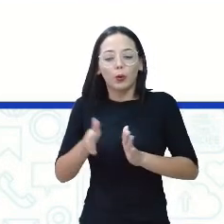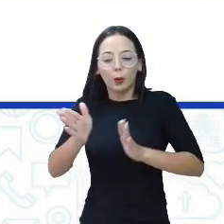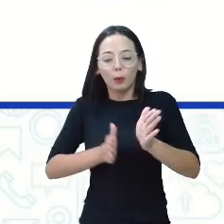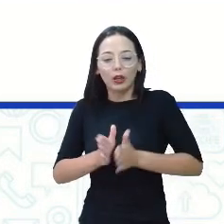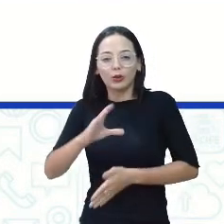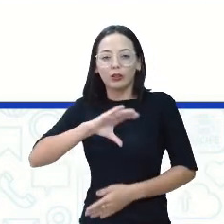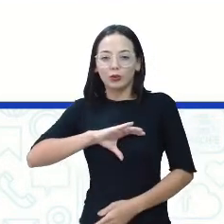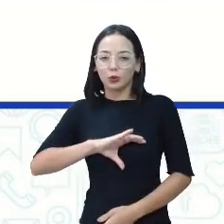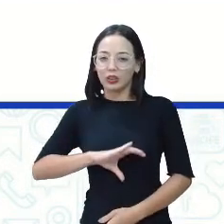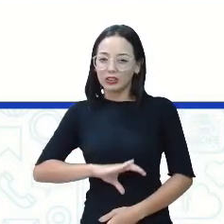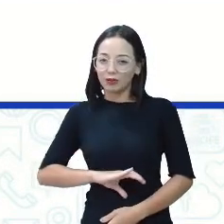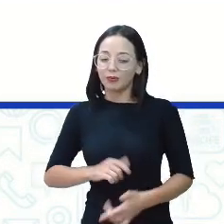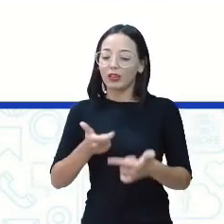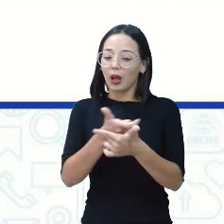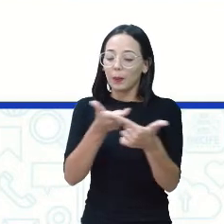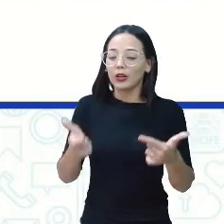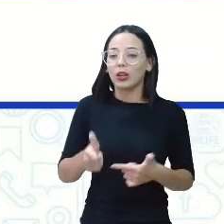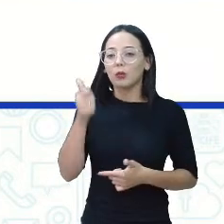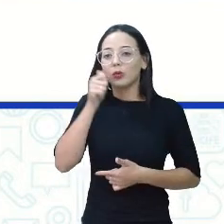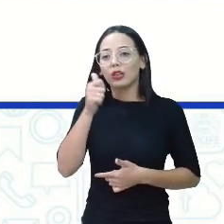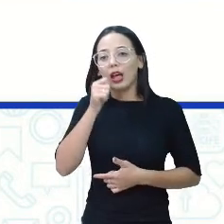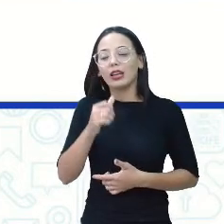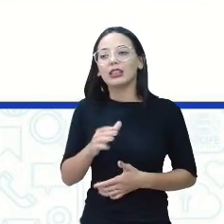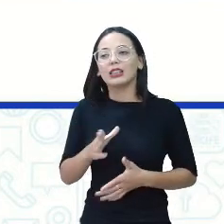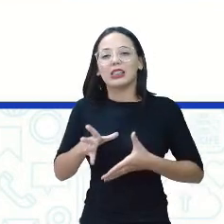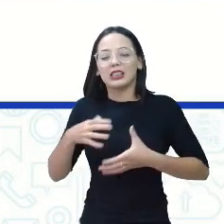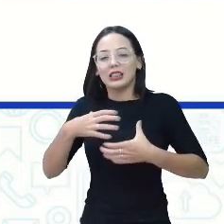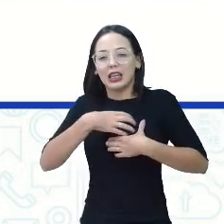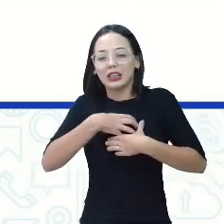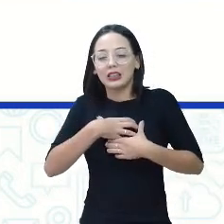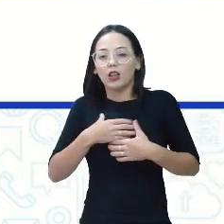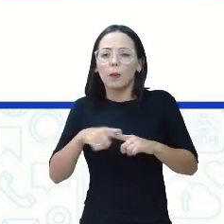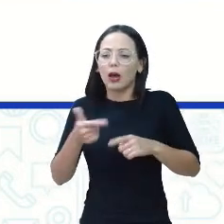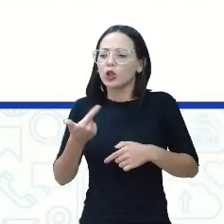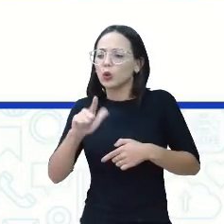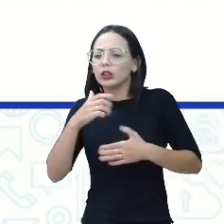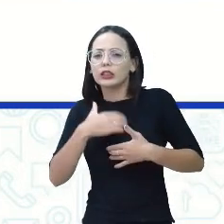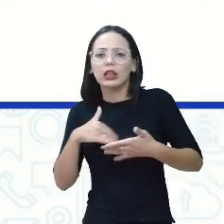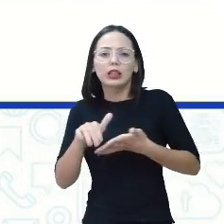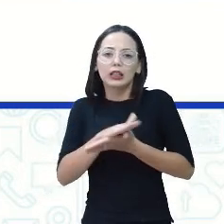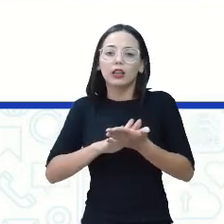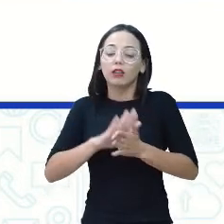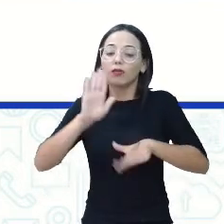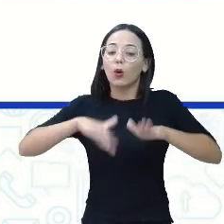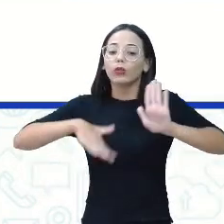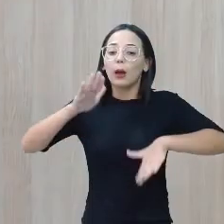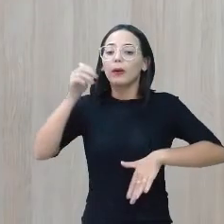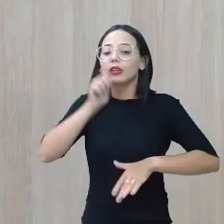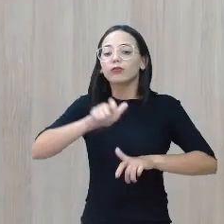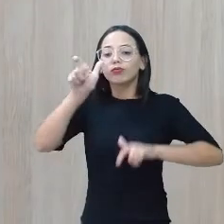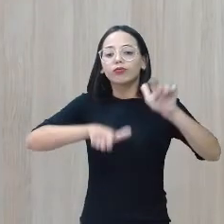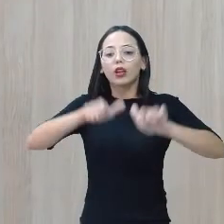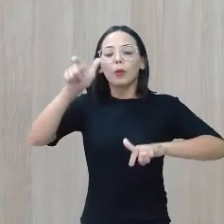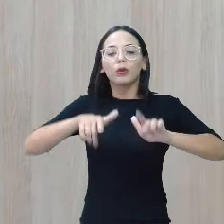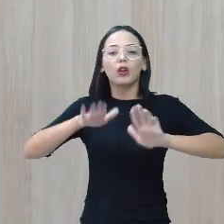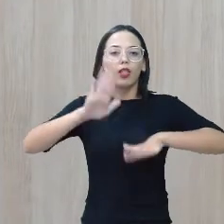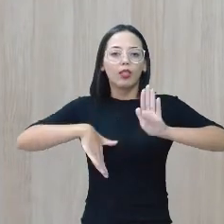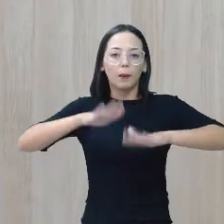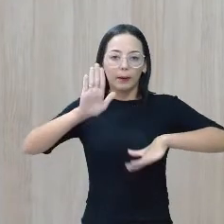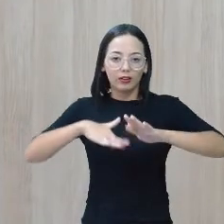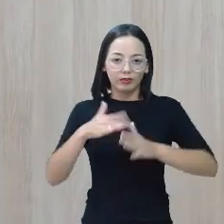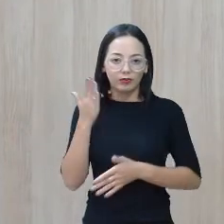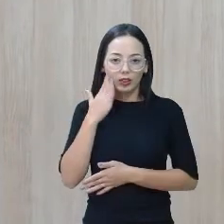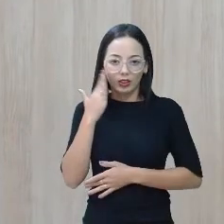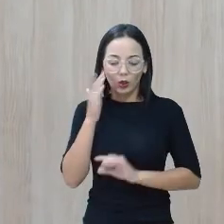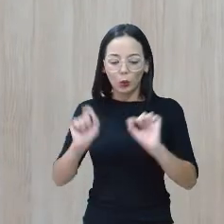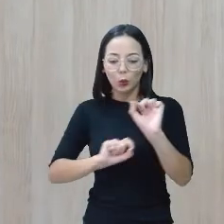menstruais. Muitas mulheres, assim que colocam, sentem, outras não sentem. Então, depende de cada mulher, né?